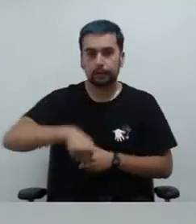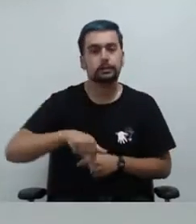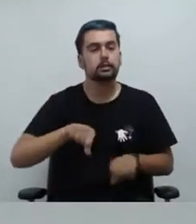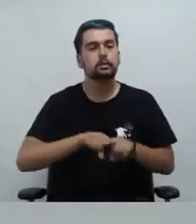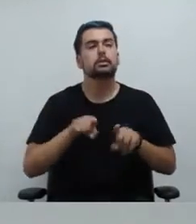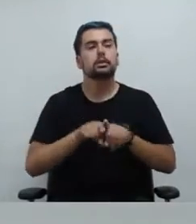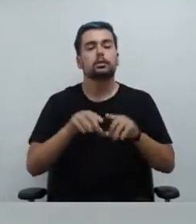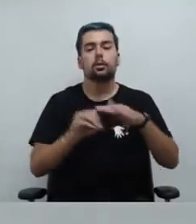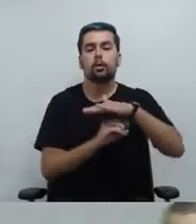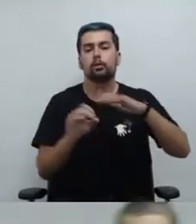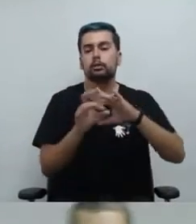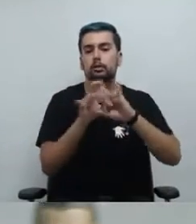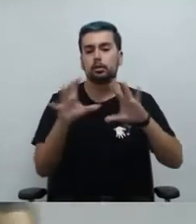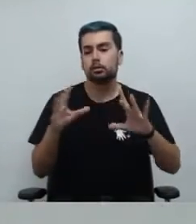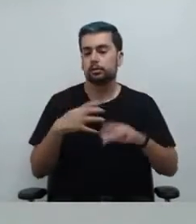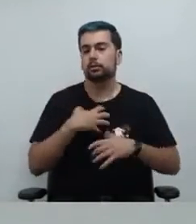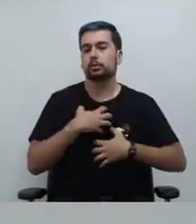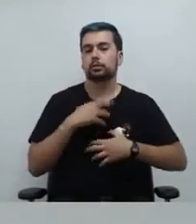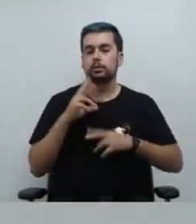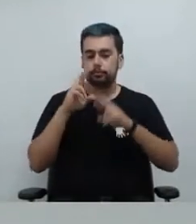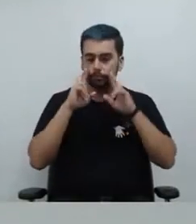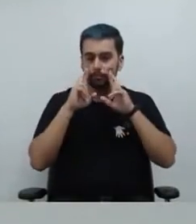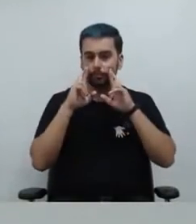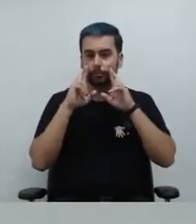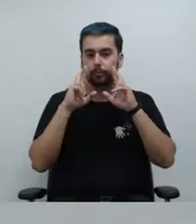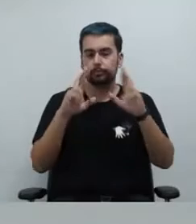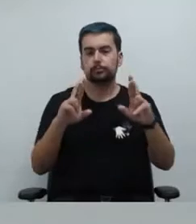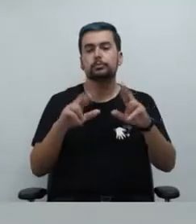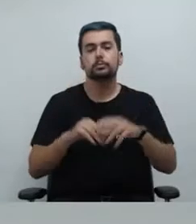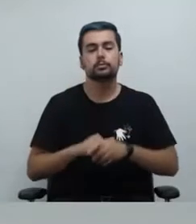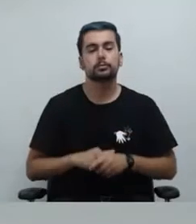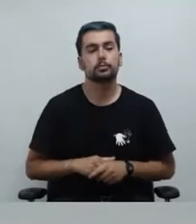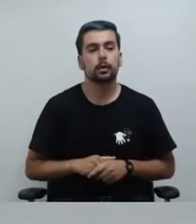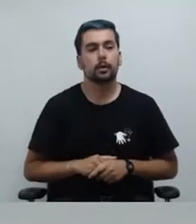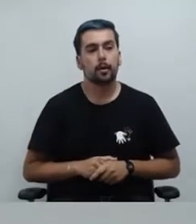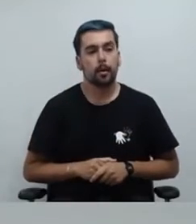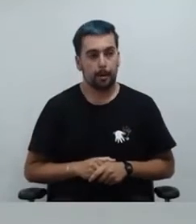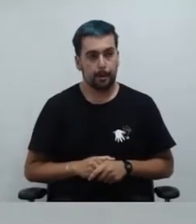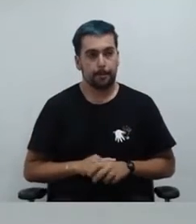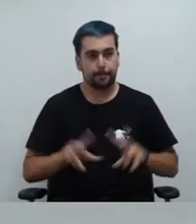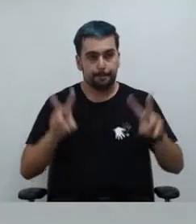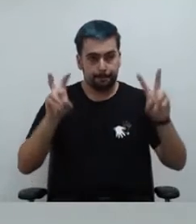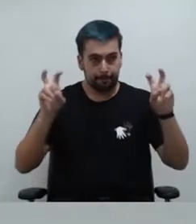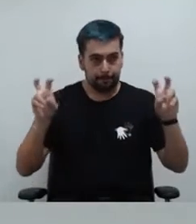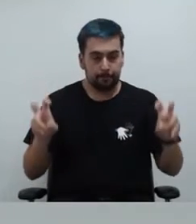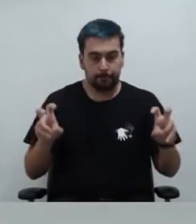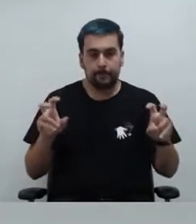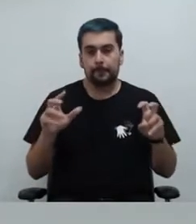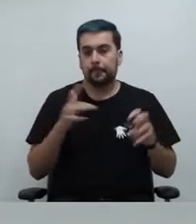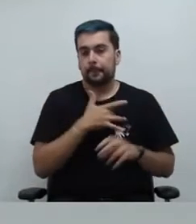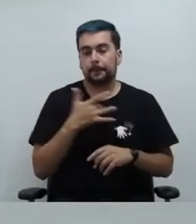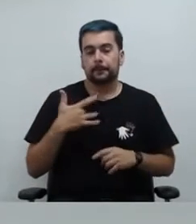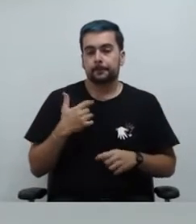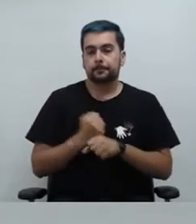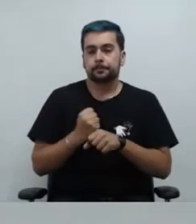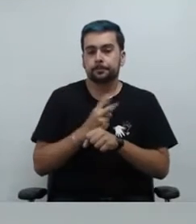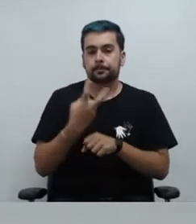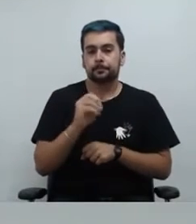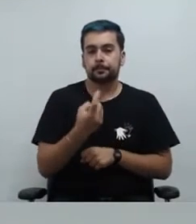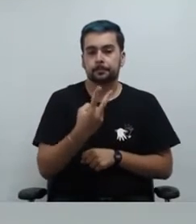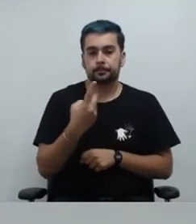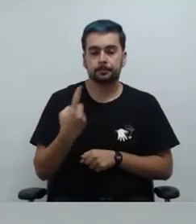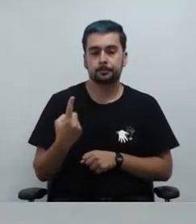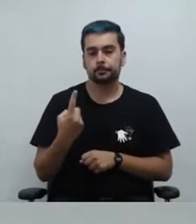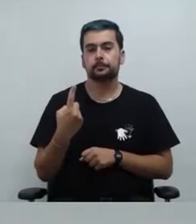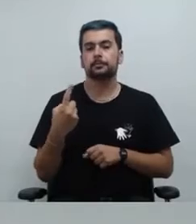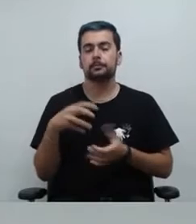órgão deliberativo, de forma responsável. Tratando agora da questão do tema da saúde, desde 2021, o Núcleo de Cidadania